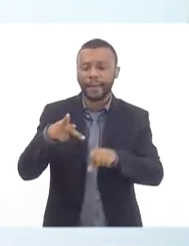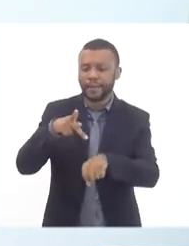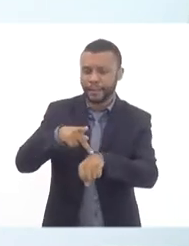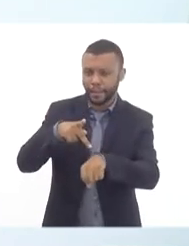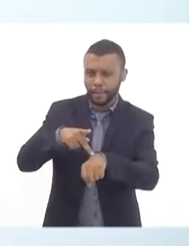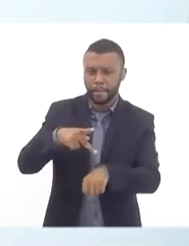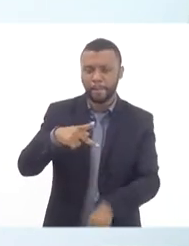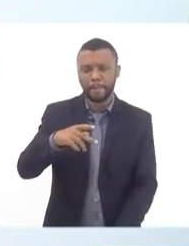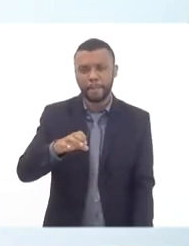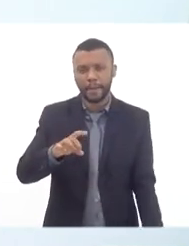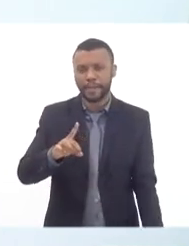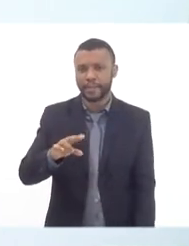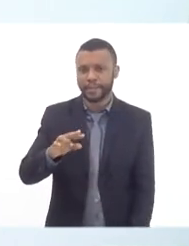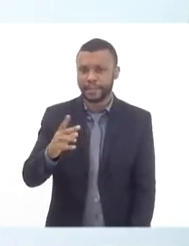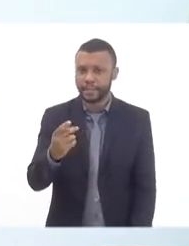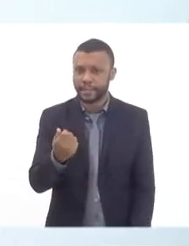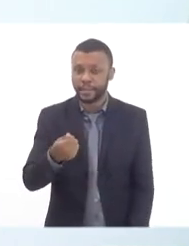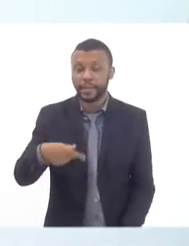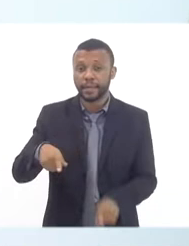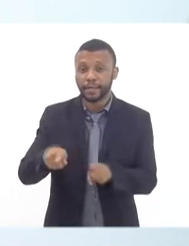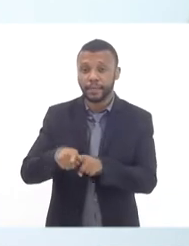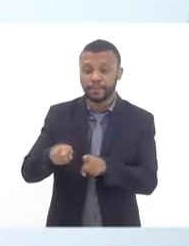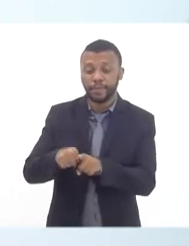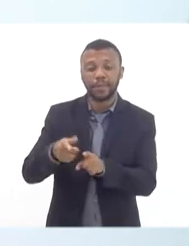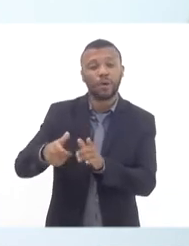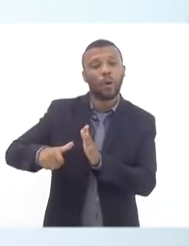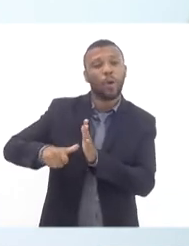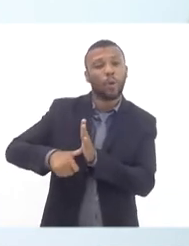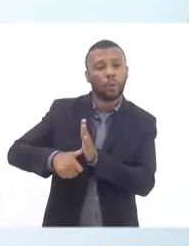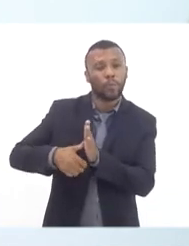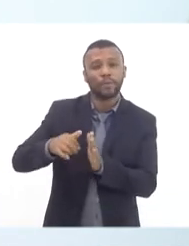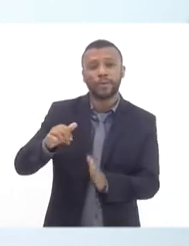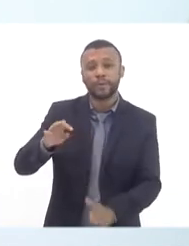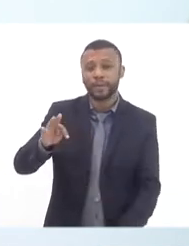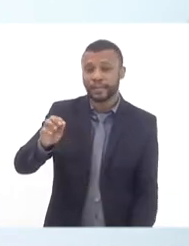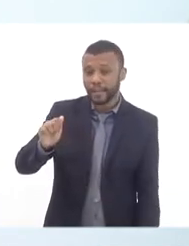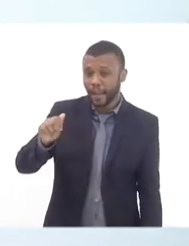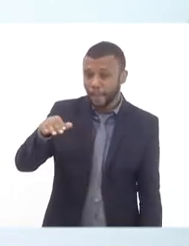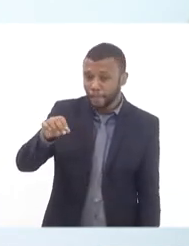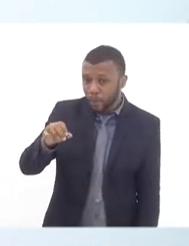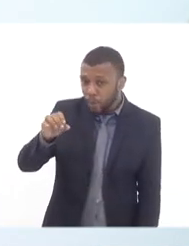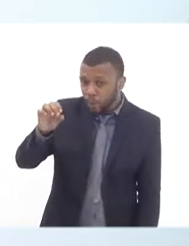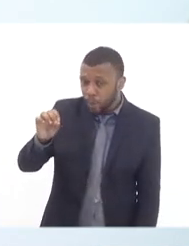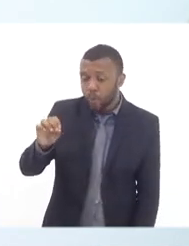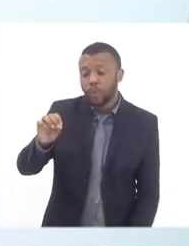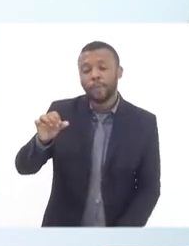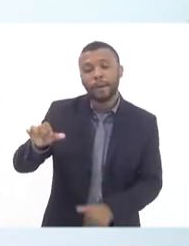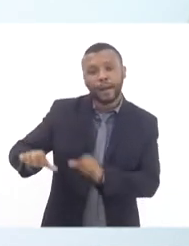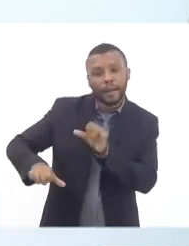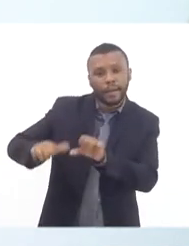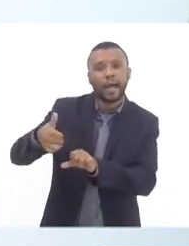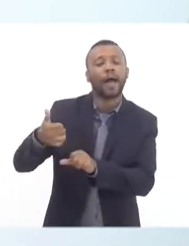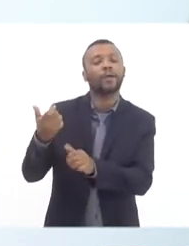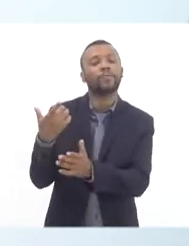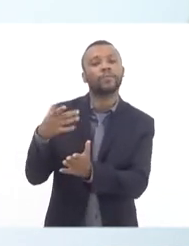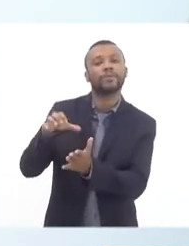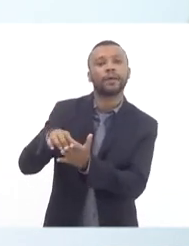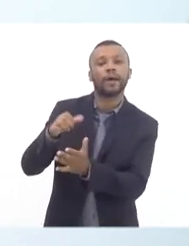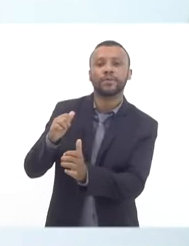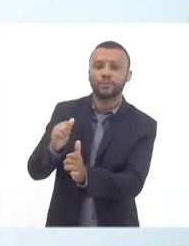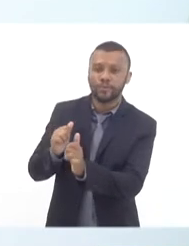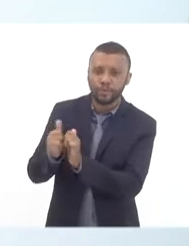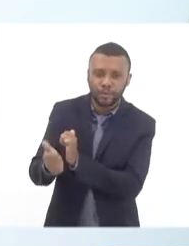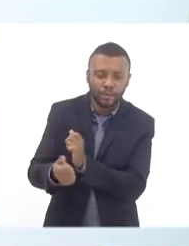Indicação de desapropriação do tamoio para a criação de um espaço esportivo, uma escola vocacional e uma unidade de